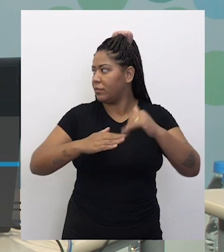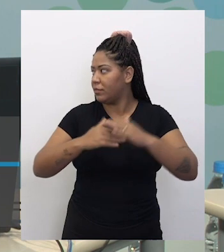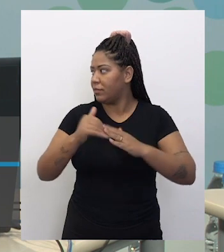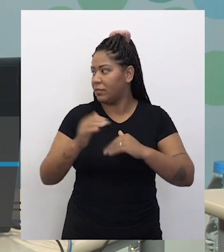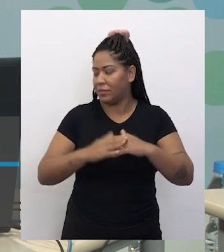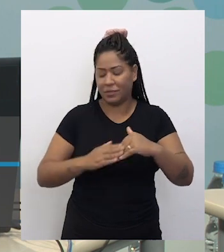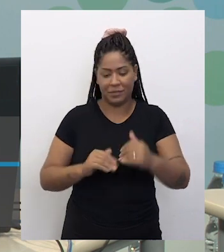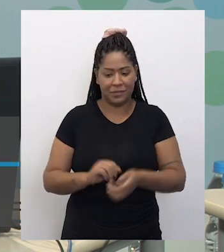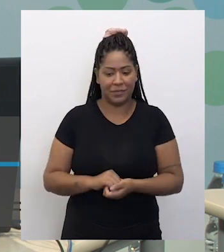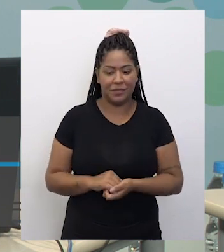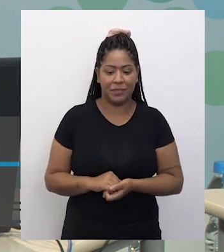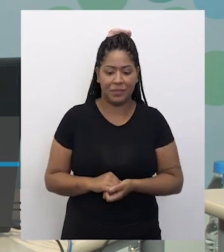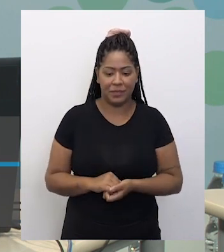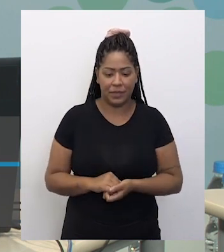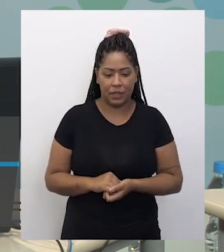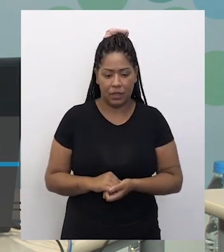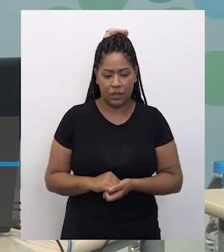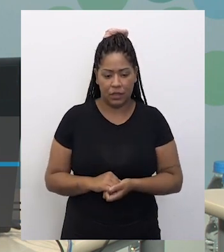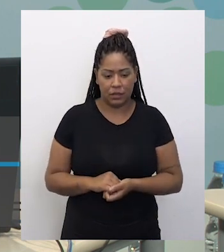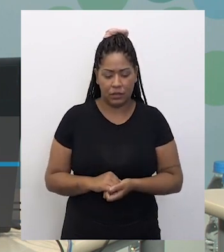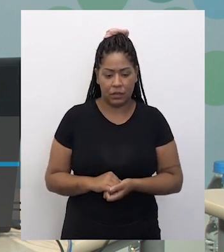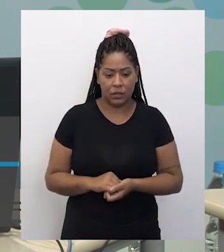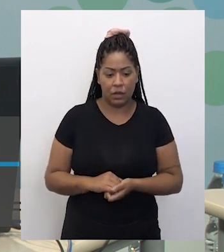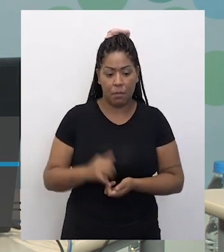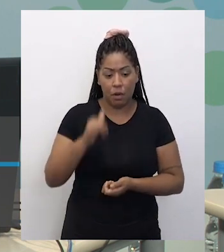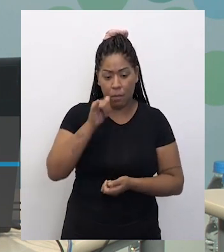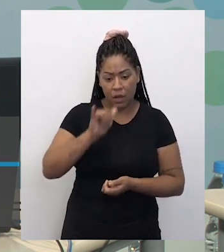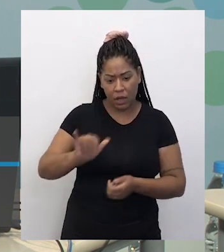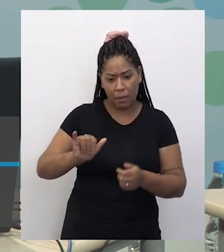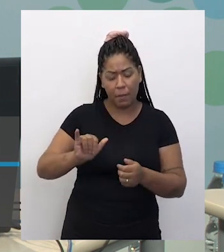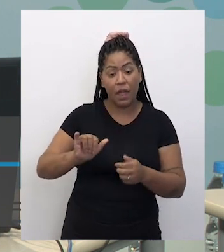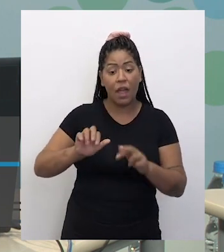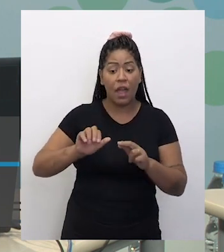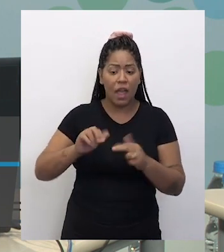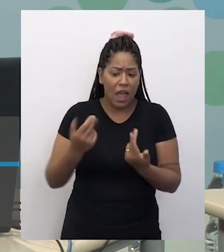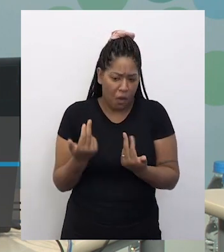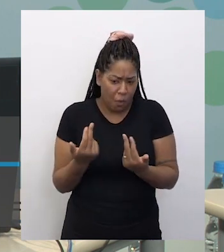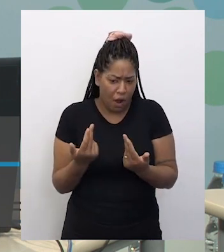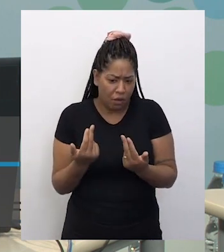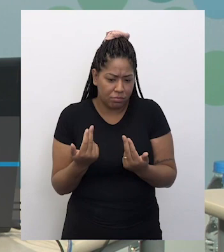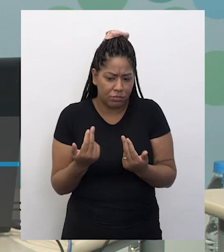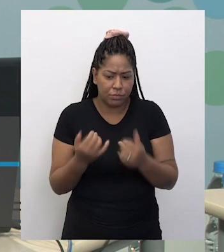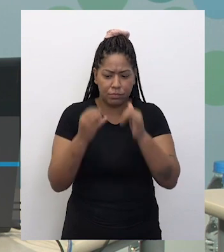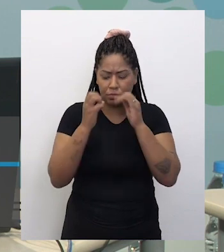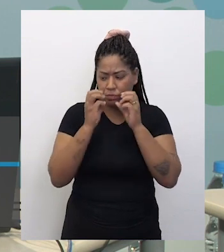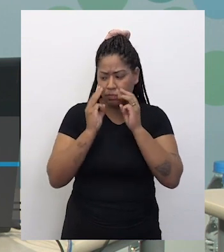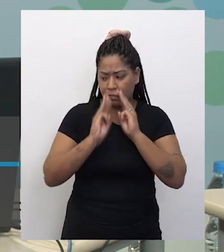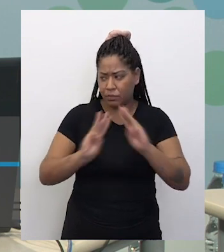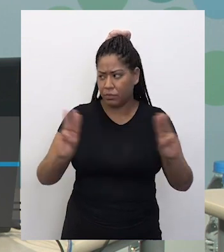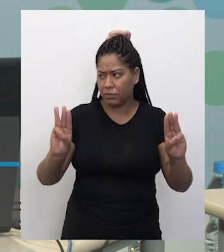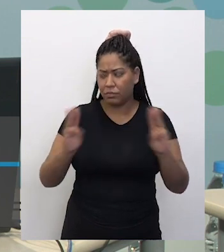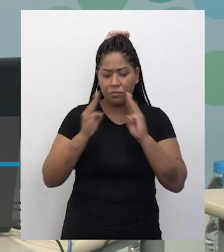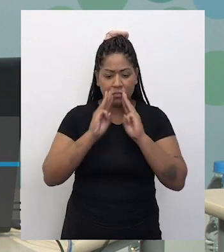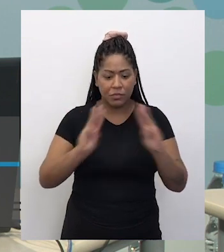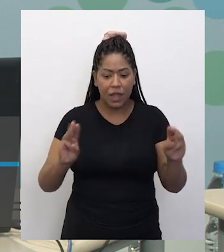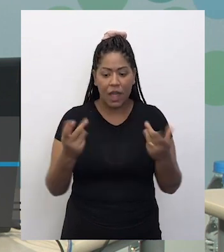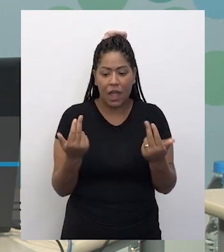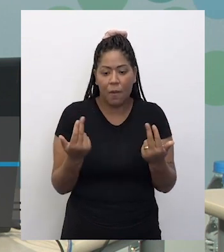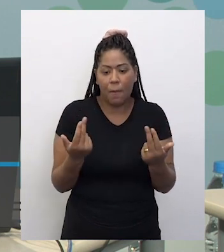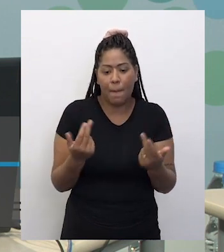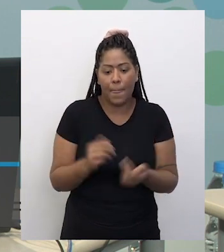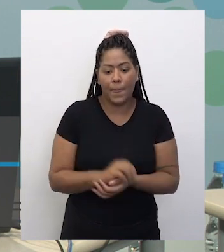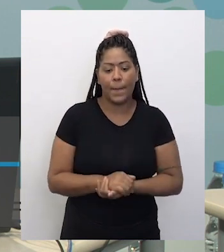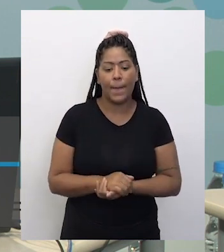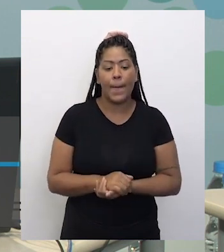para atender a necessidade do cliente. Propaganda seria o mesmo do que publicidade, no intuito da divulgação, no entanto, não estaria ligado